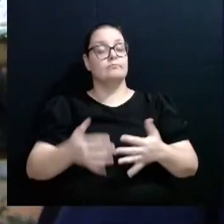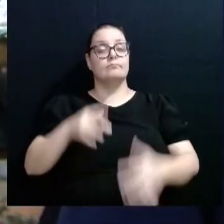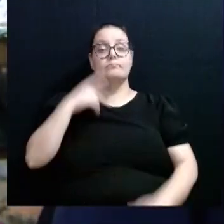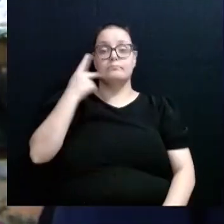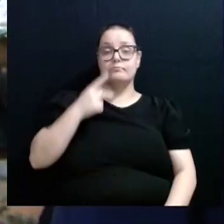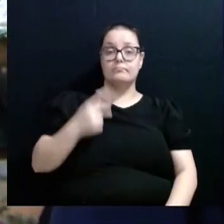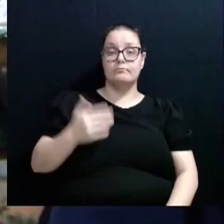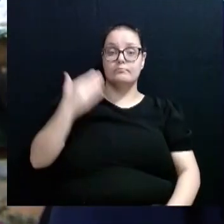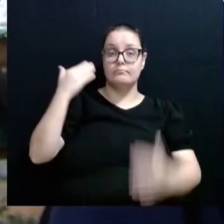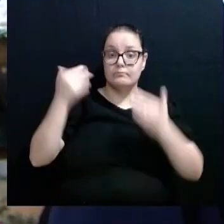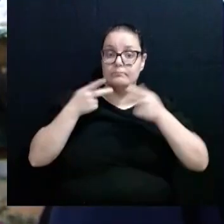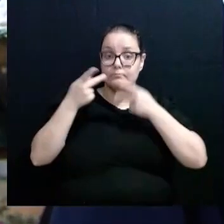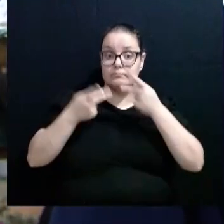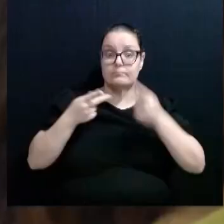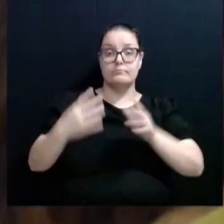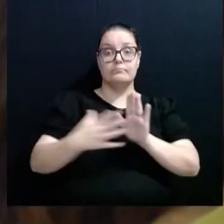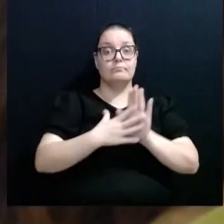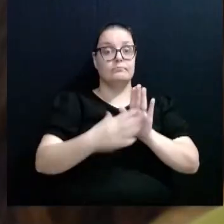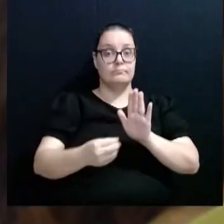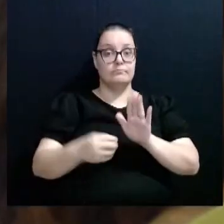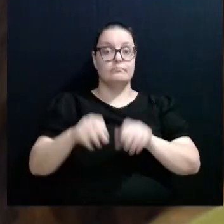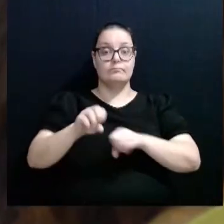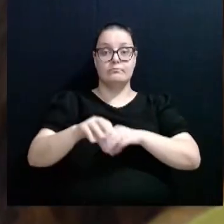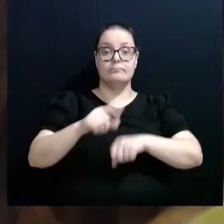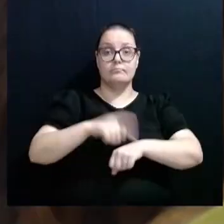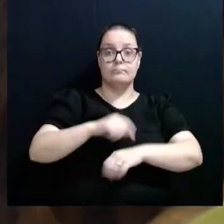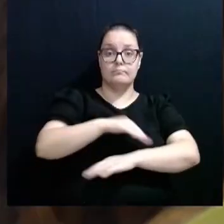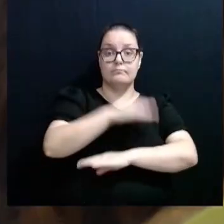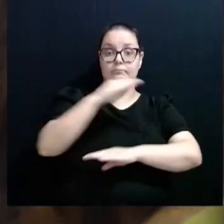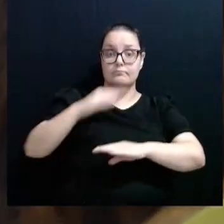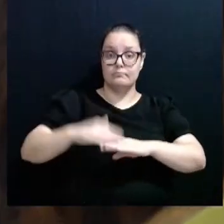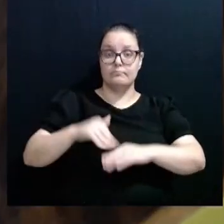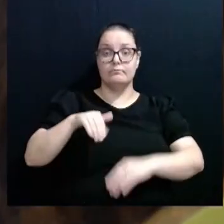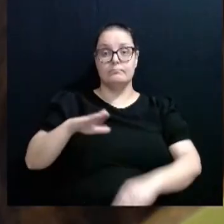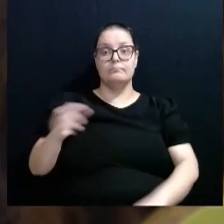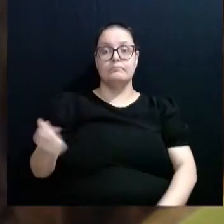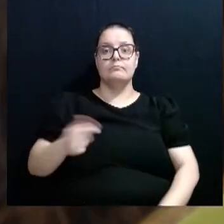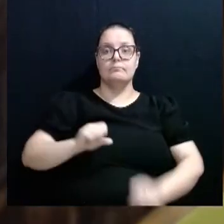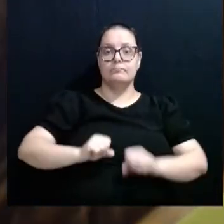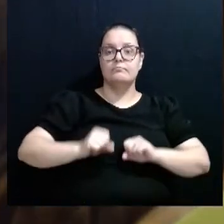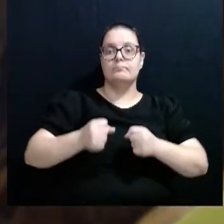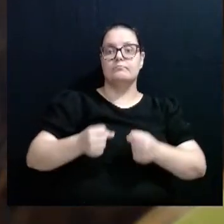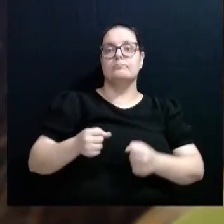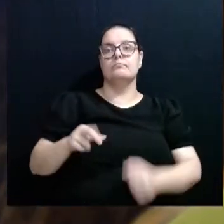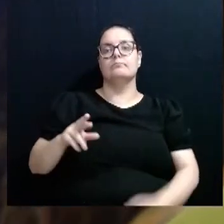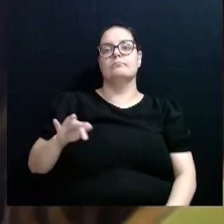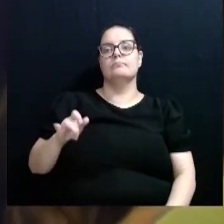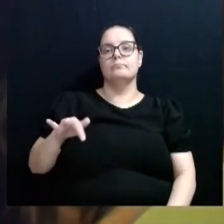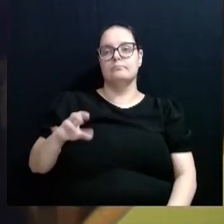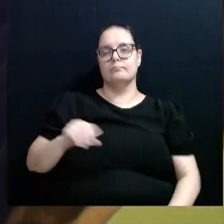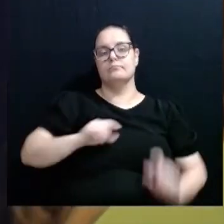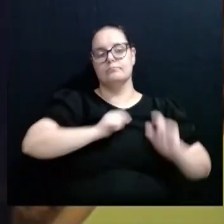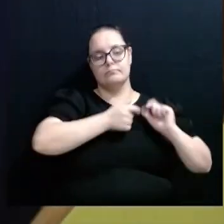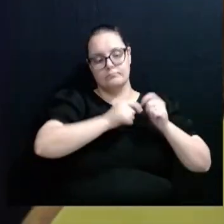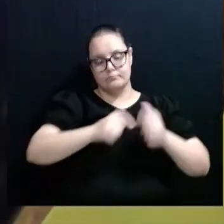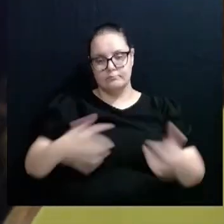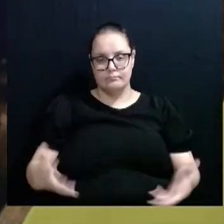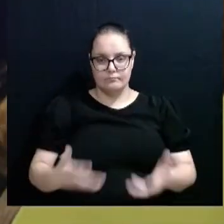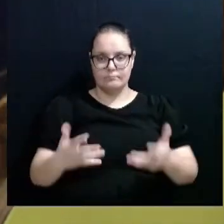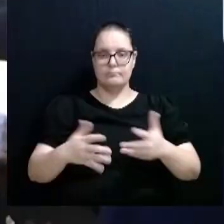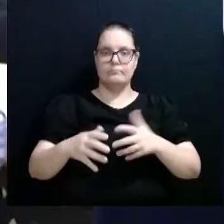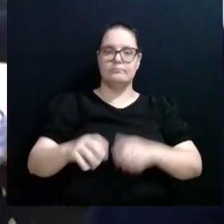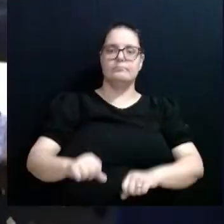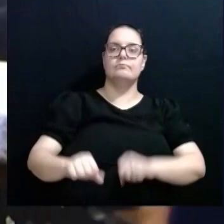ainda que o modelo de ensino em tempo integral vai além do reforço escolar tradicional, promovendo uma formação multidimensional